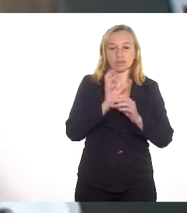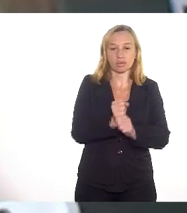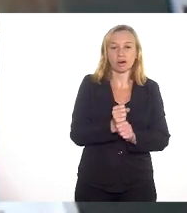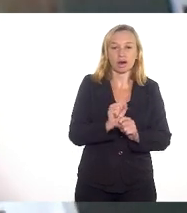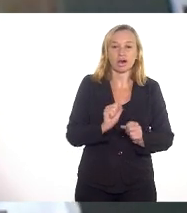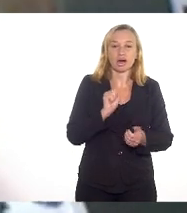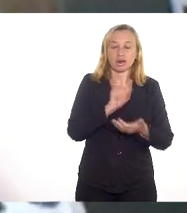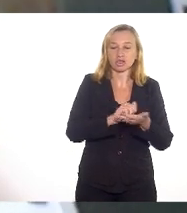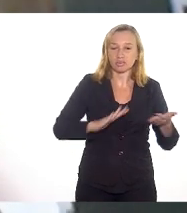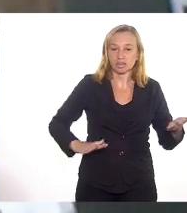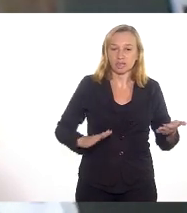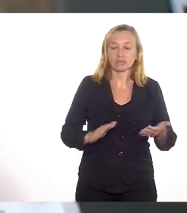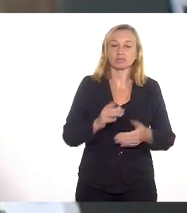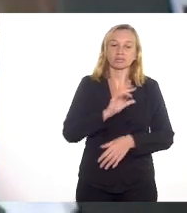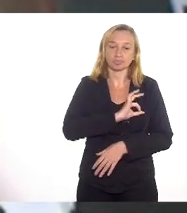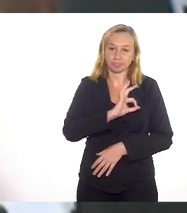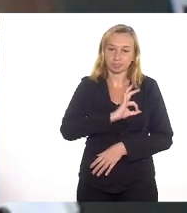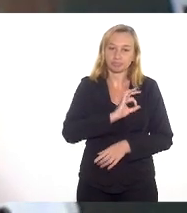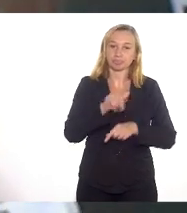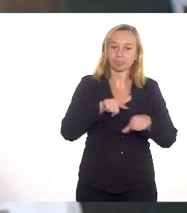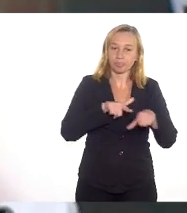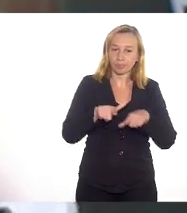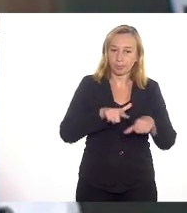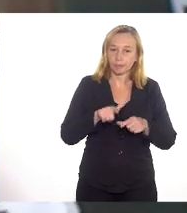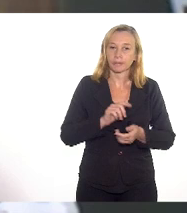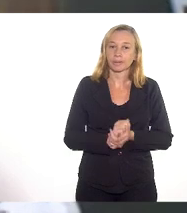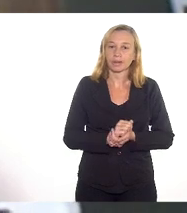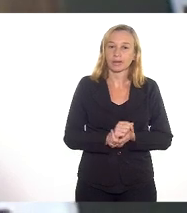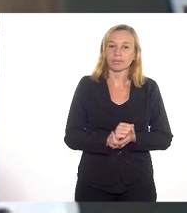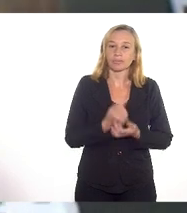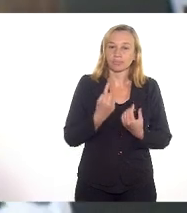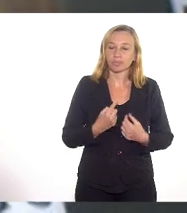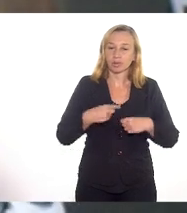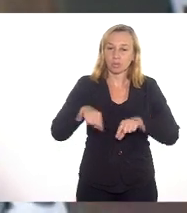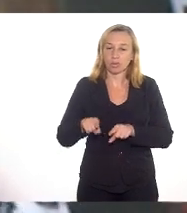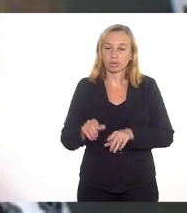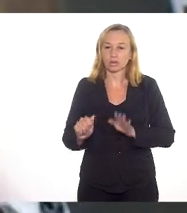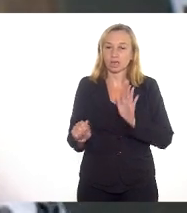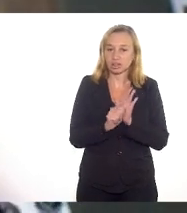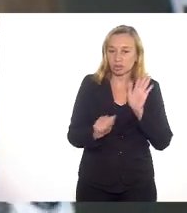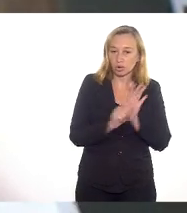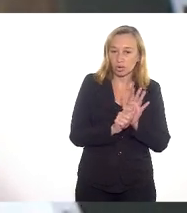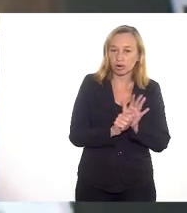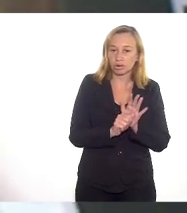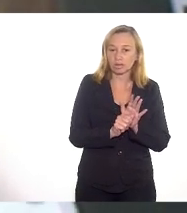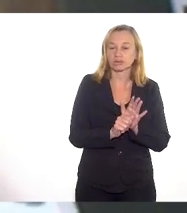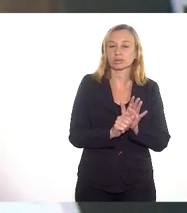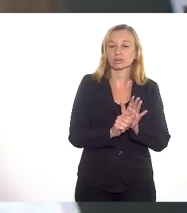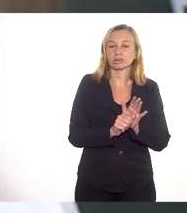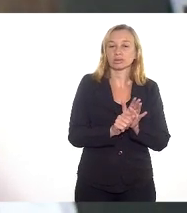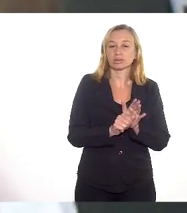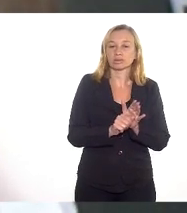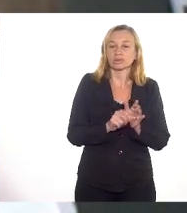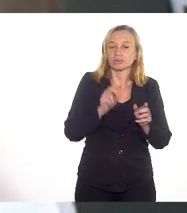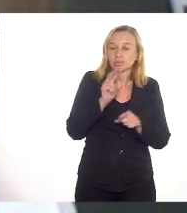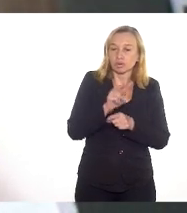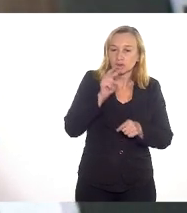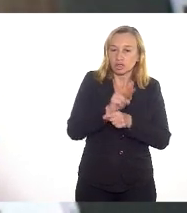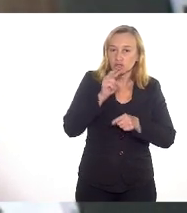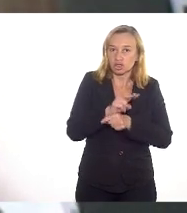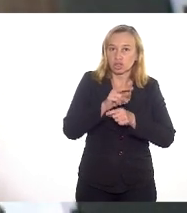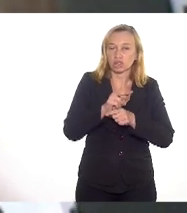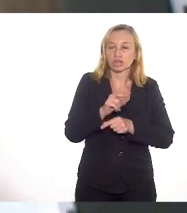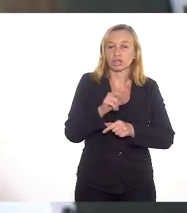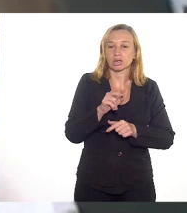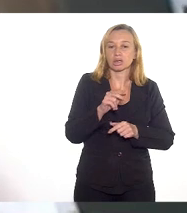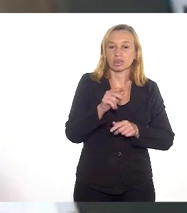policial em exercício, né? Naquele que está ali para combater o narcotráfico, aquele que está ali para resguardar a cidadania.